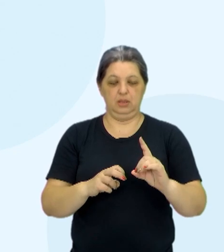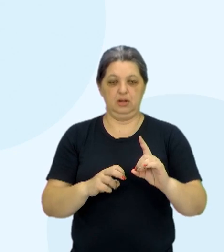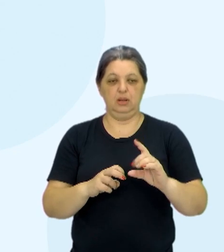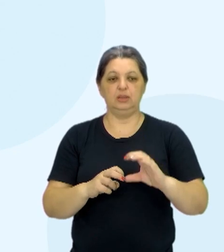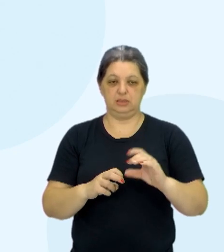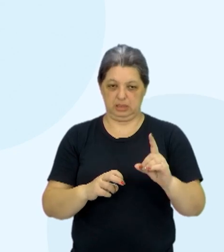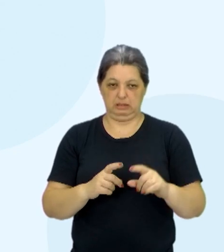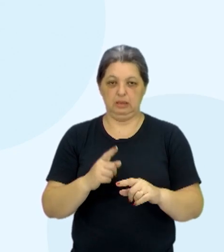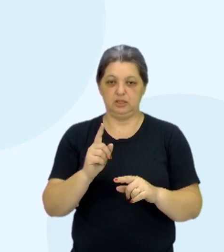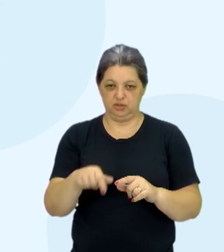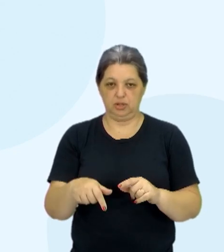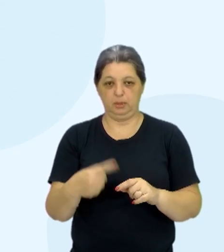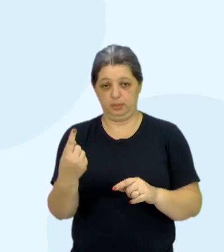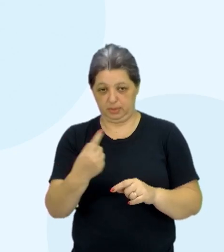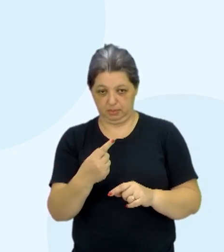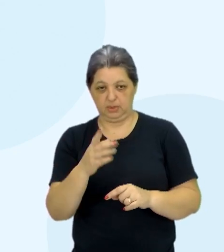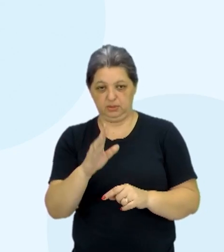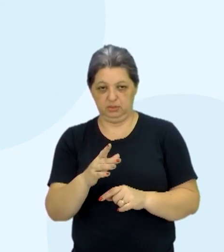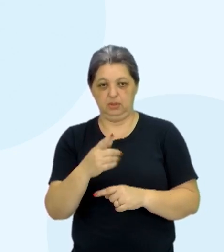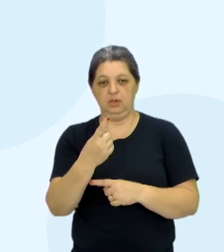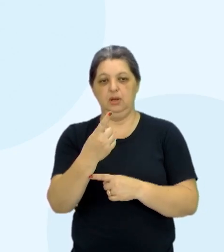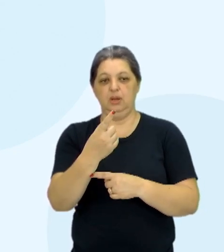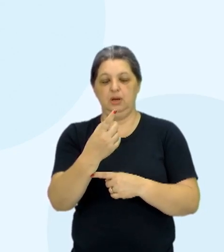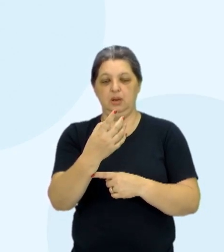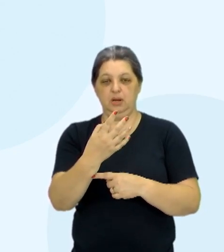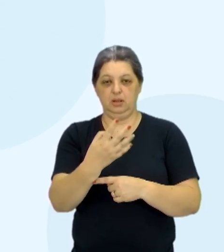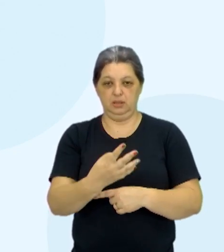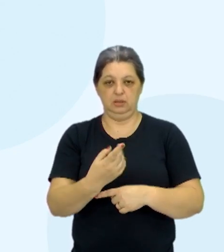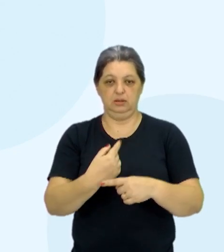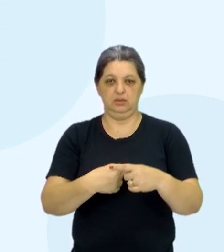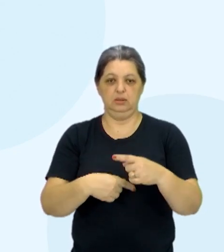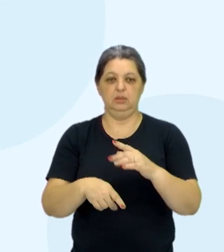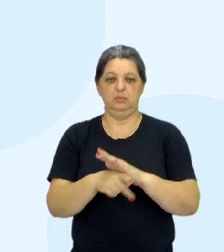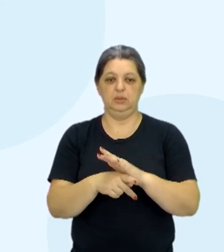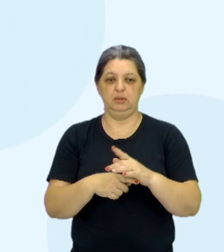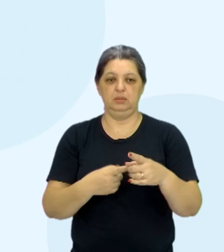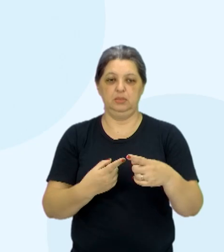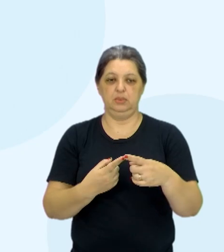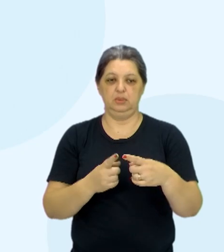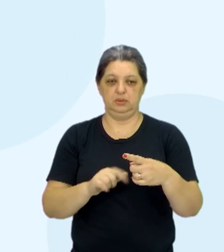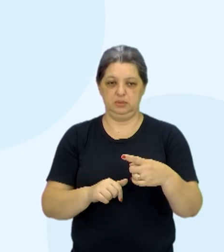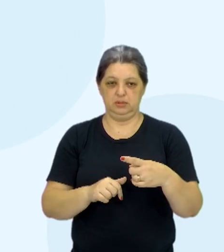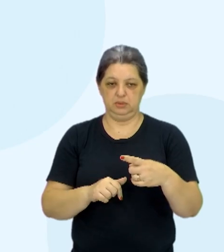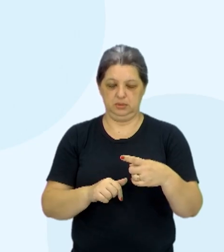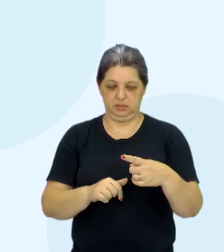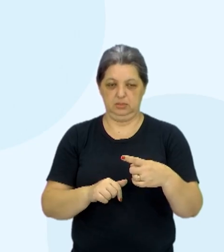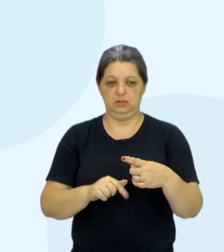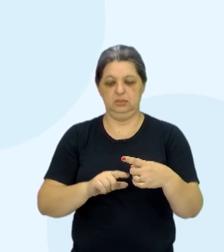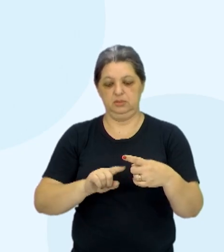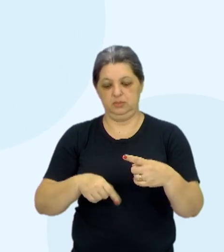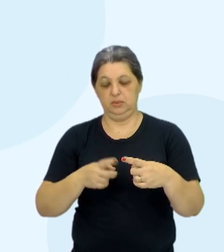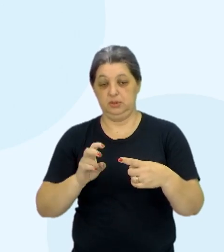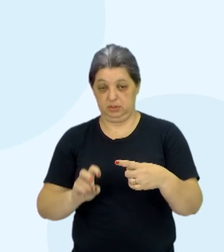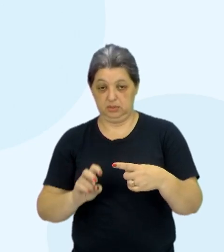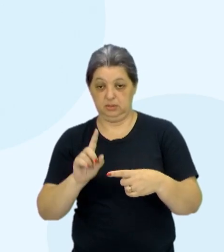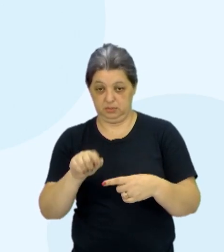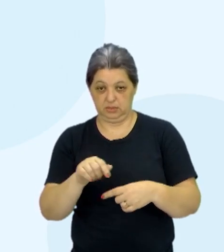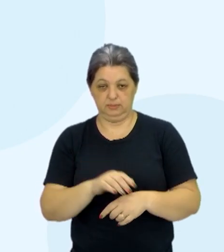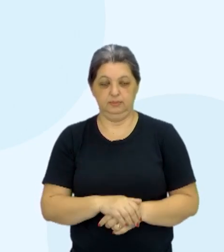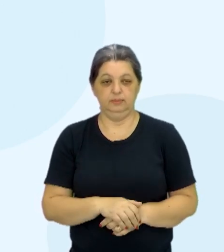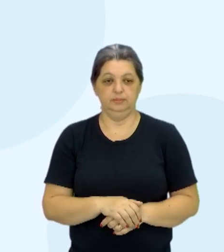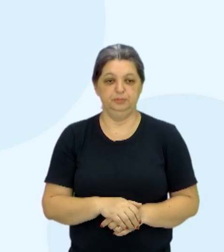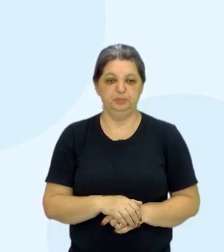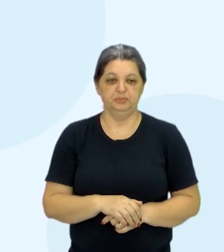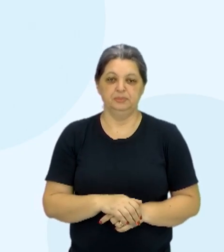primeira razão, AB por CD, 4/5. E a razão EF é 14 por 17,5. Aqui